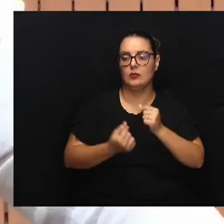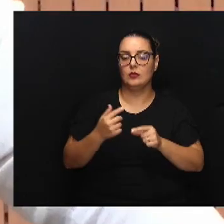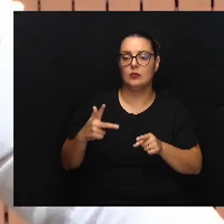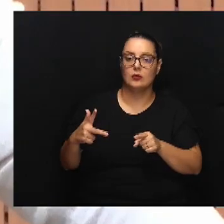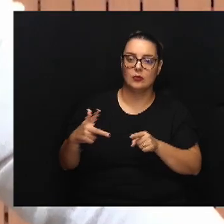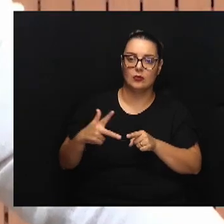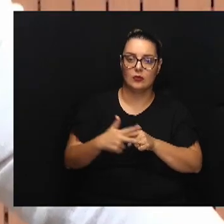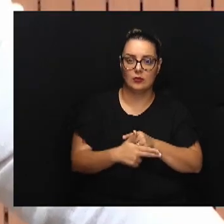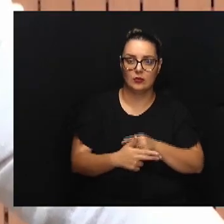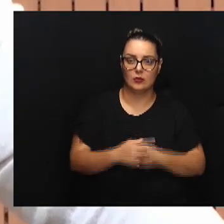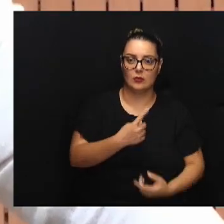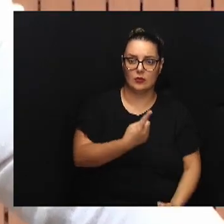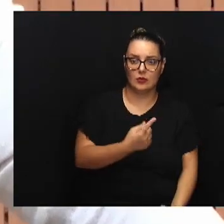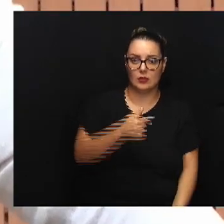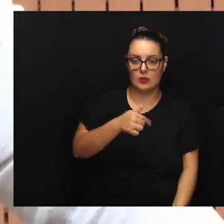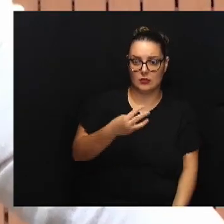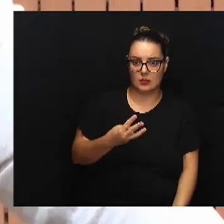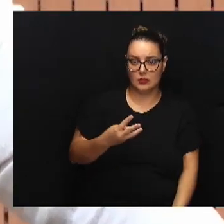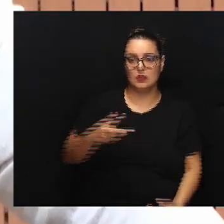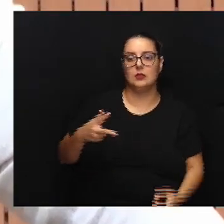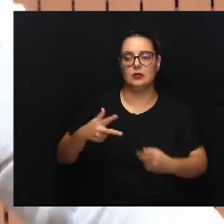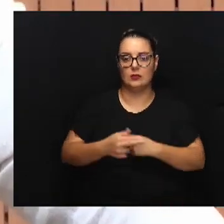cortou, era 173, ele cortou